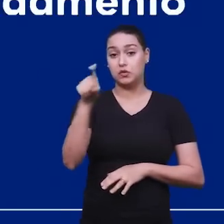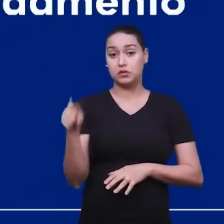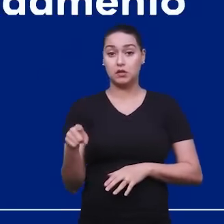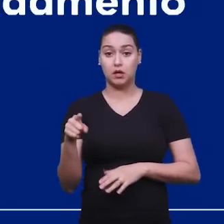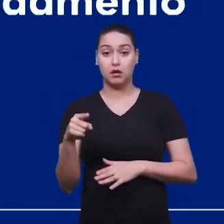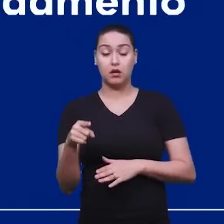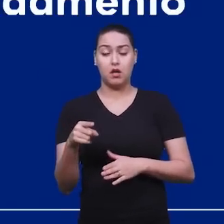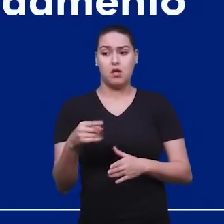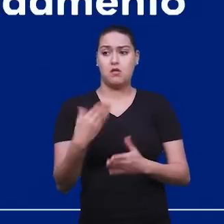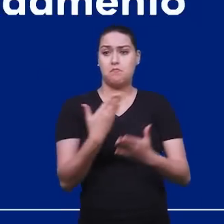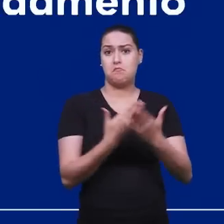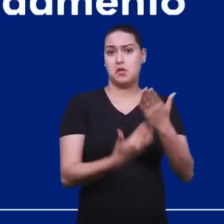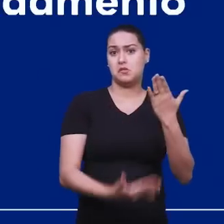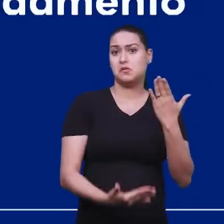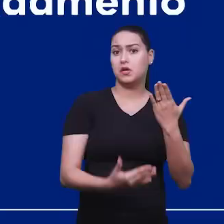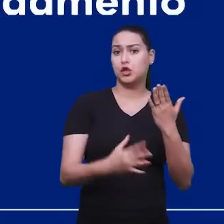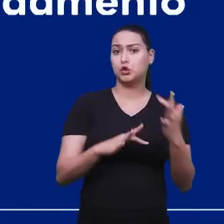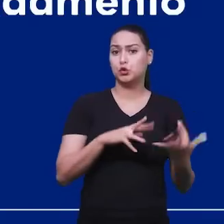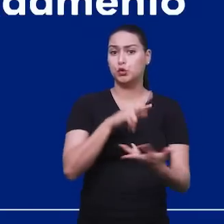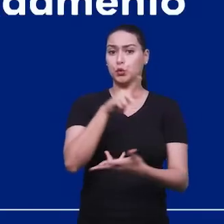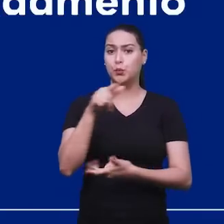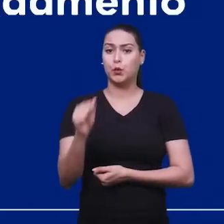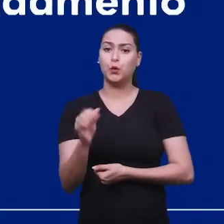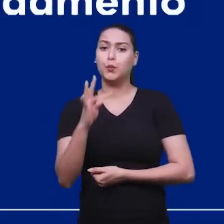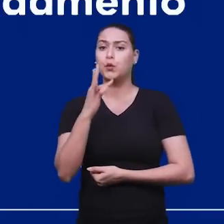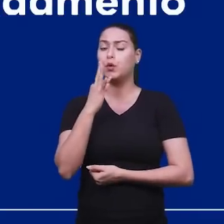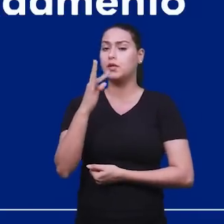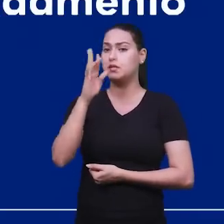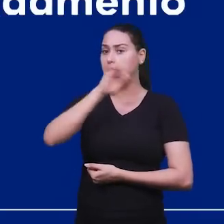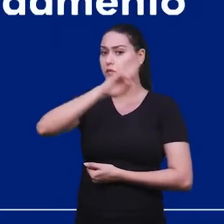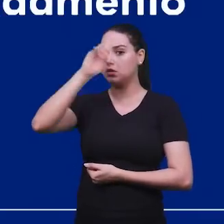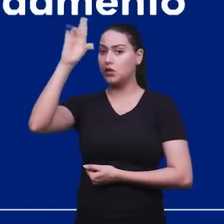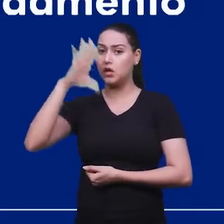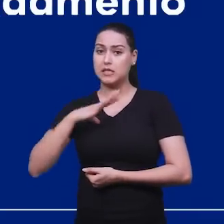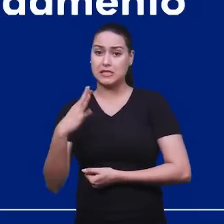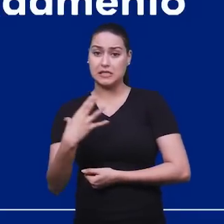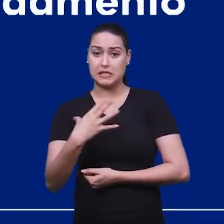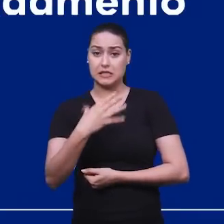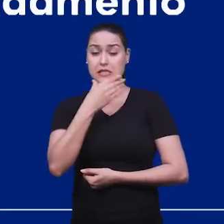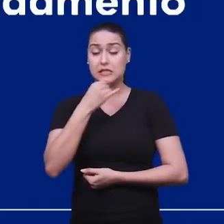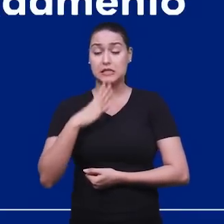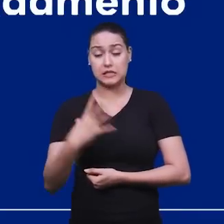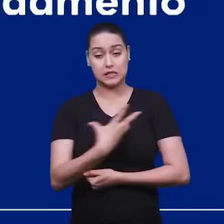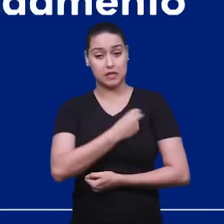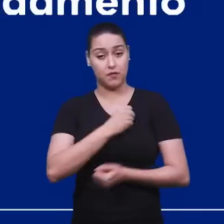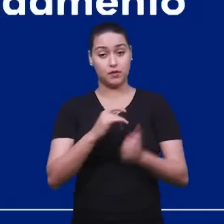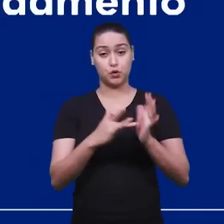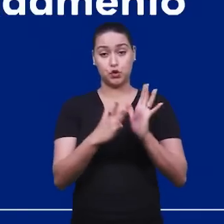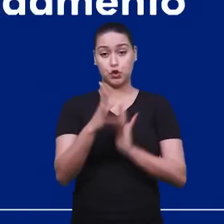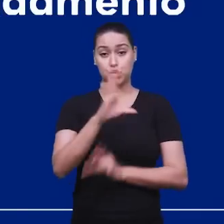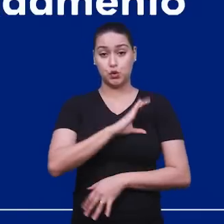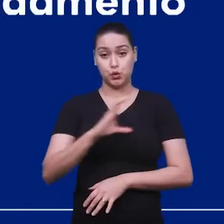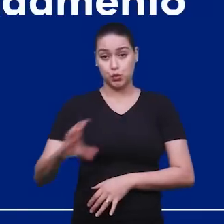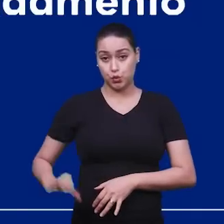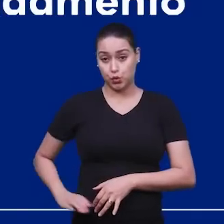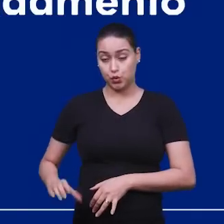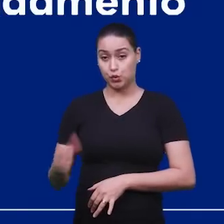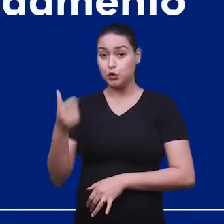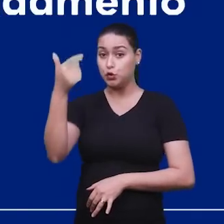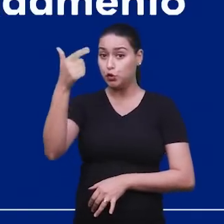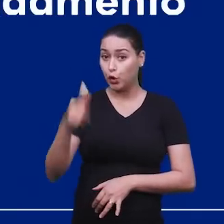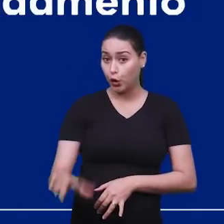terem escapado das corrupções do mundo, pelo conhecimento do Senhor e Salvador Jesus